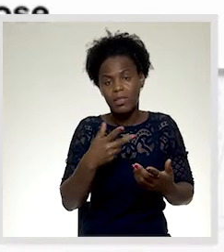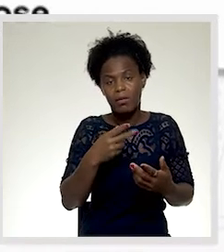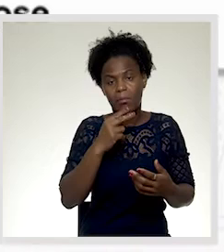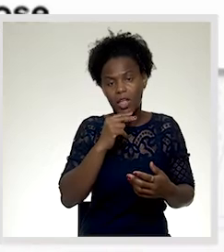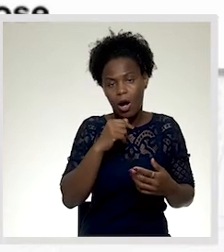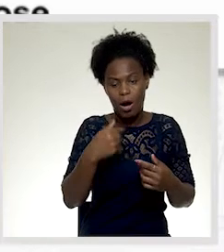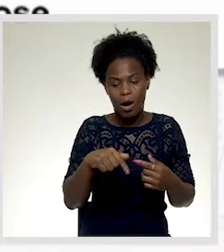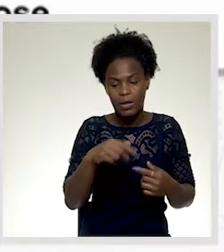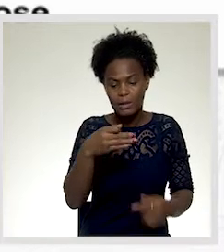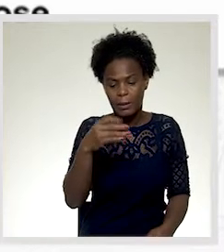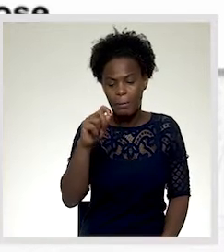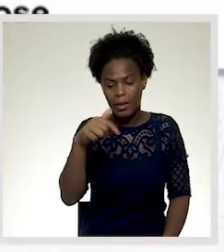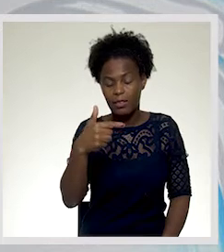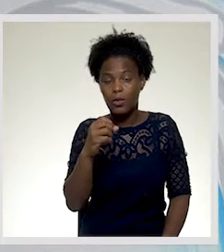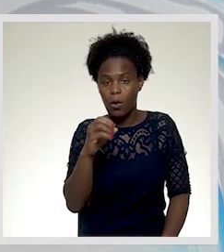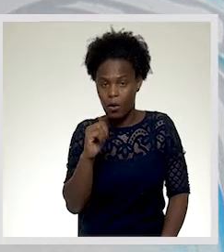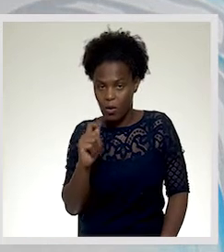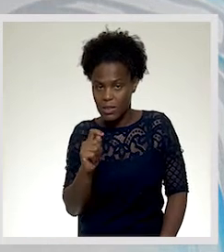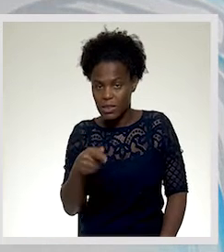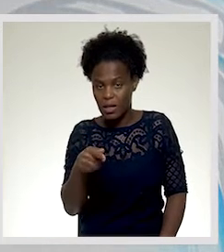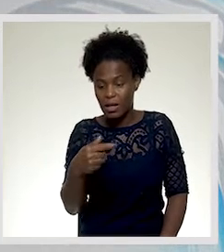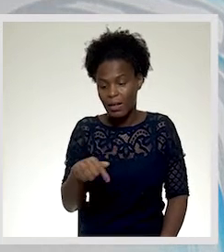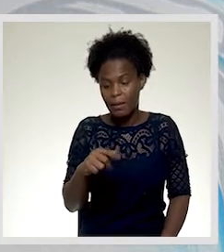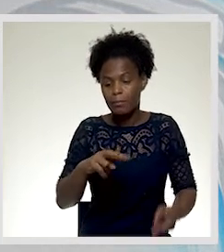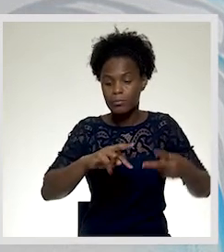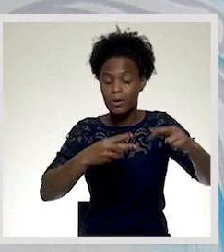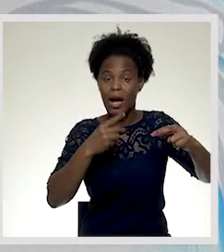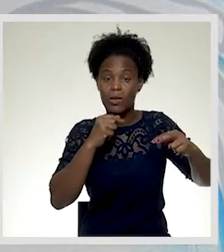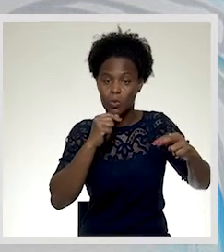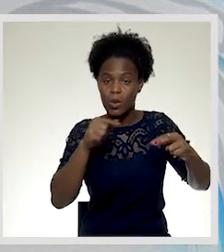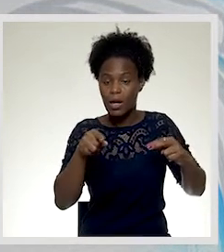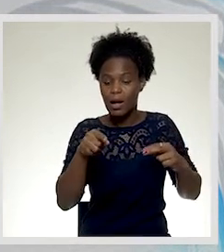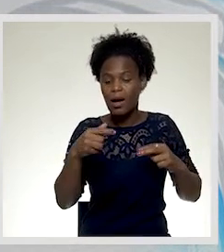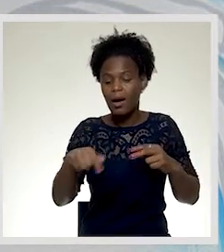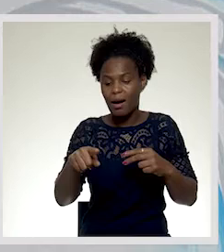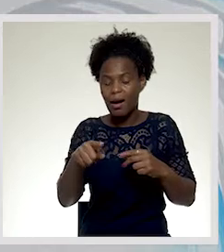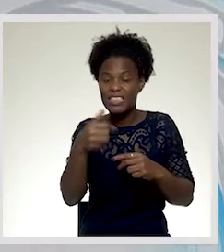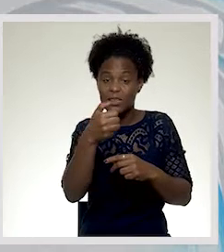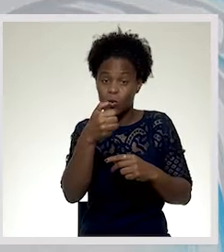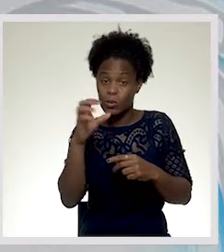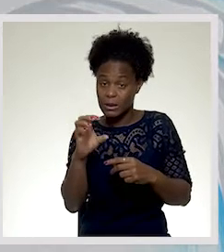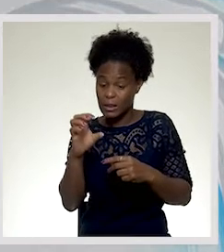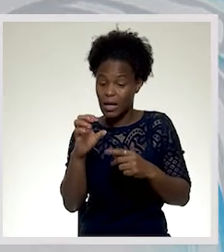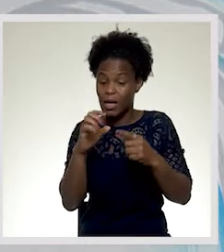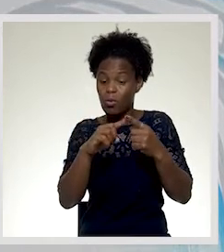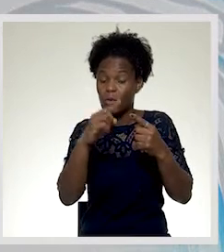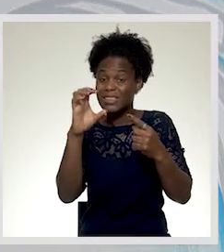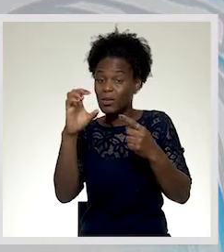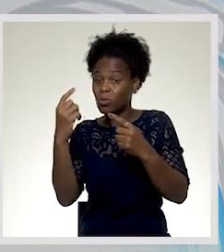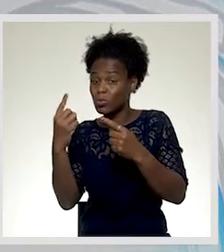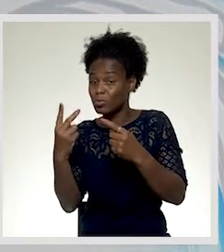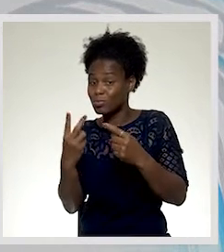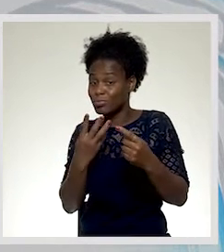uma desoxirribose, não é? Como vocês estão a ver aqui. É uma molécula de açúcar, aqui, que contém 5